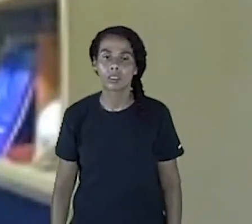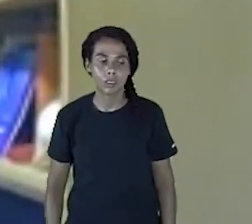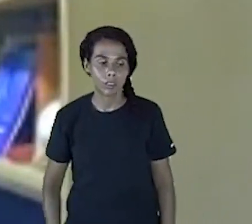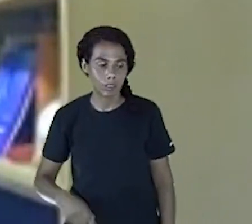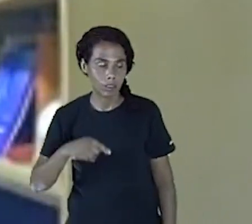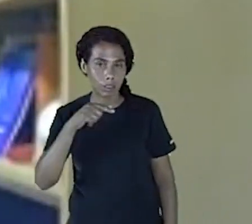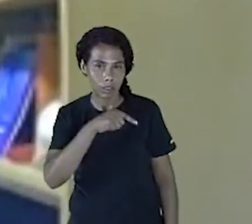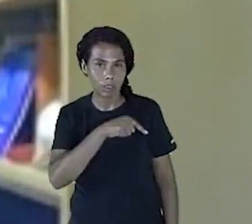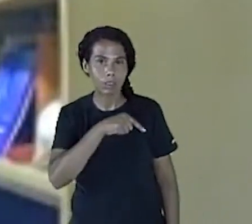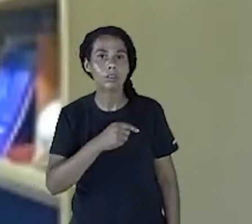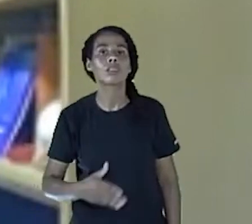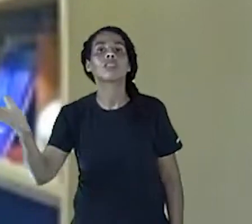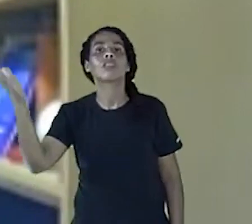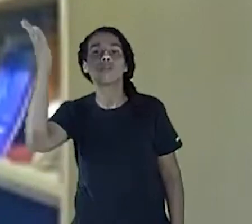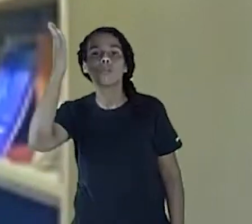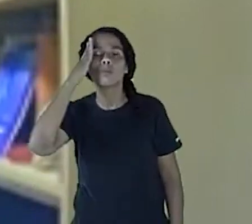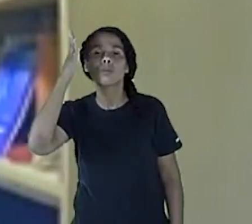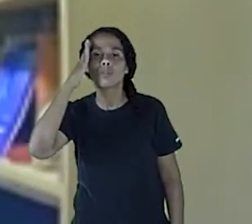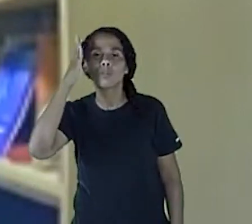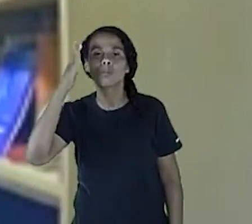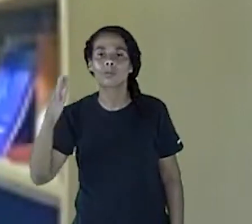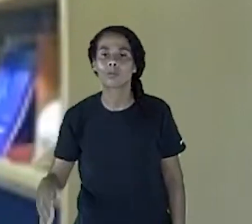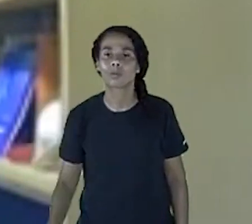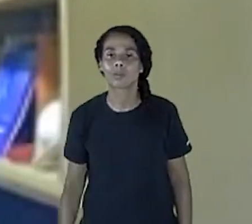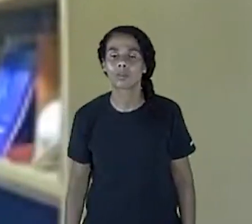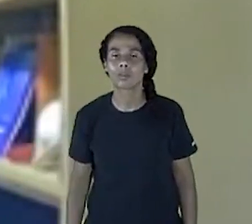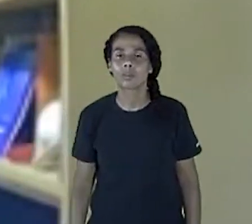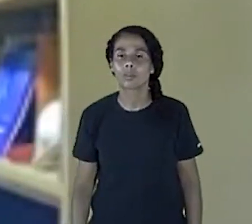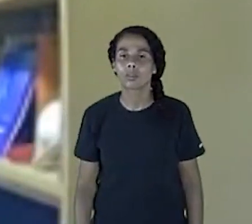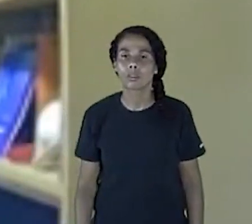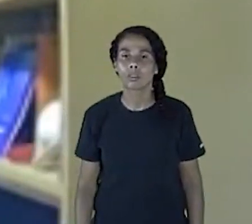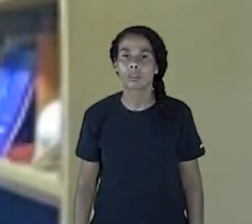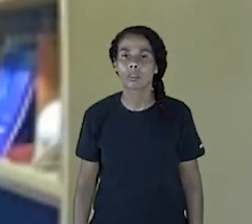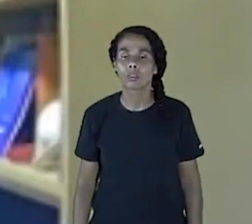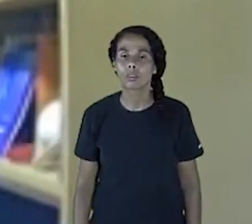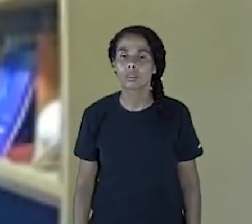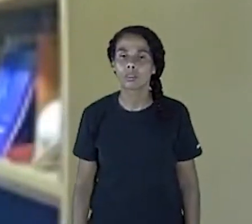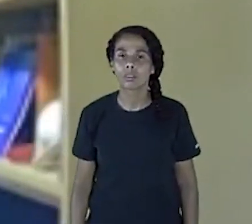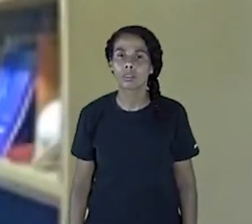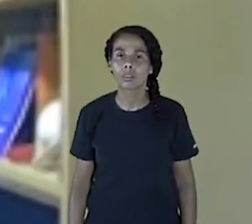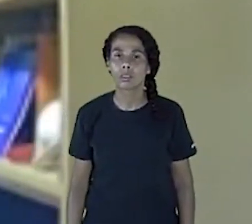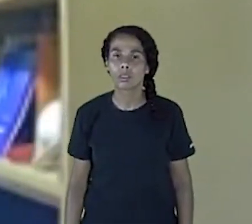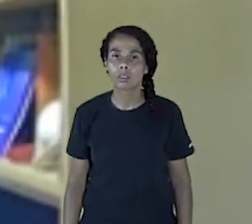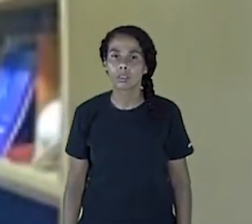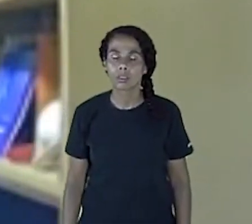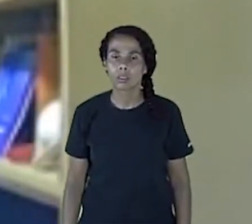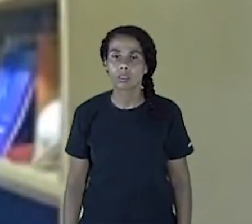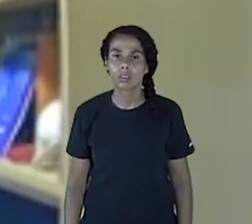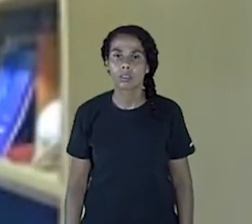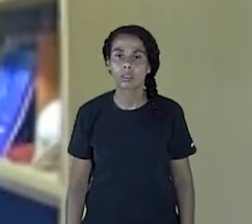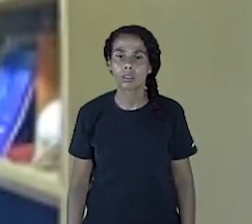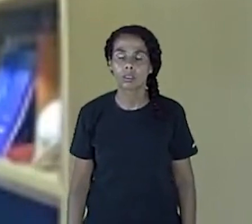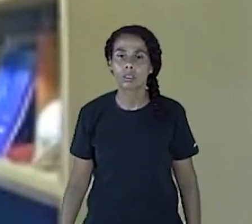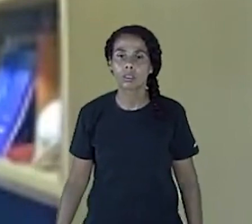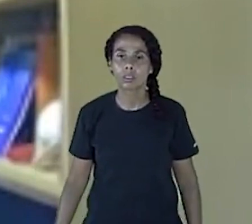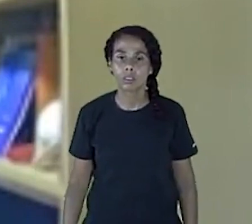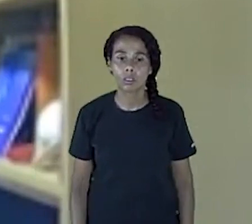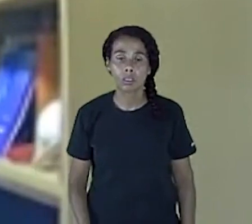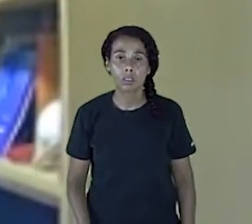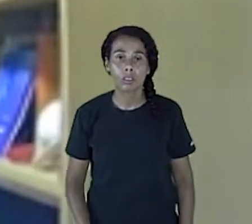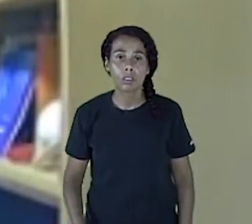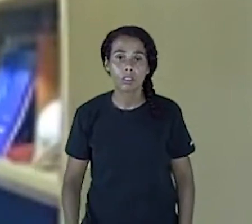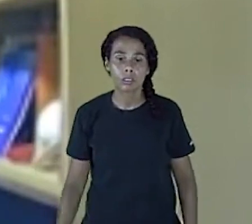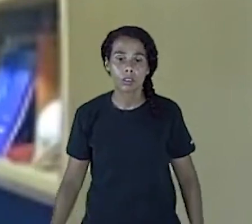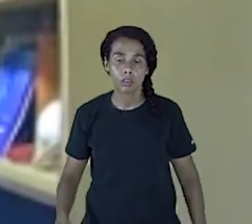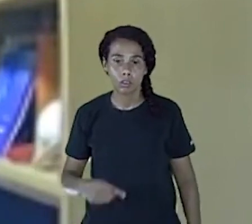para mim, e aí ele diz que não é o caminho, a paz é o caminho, né? Não é procurar